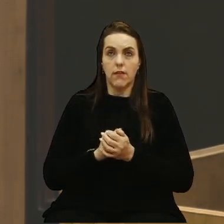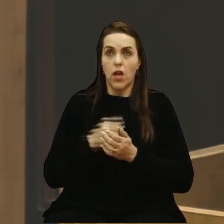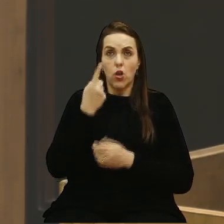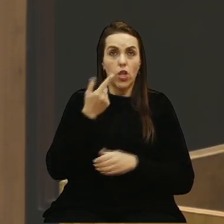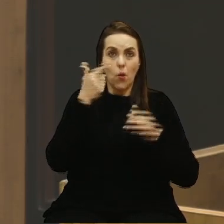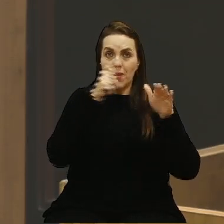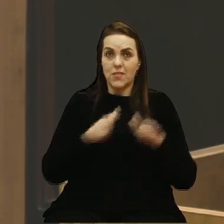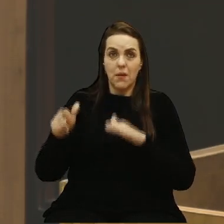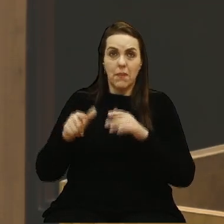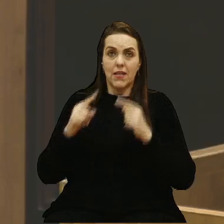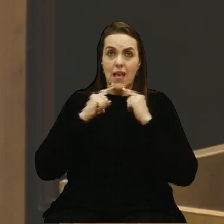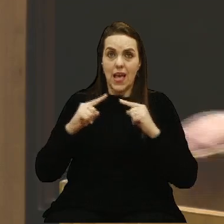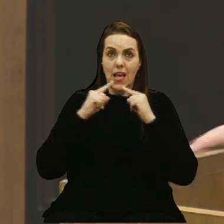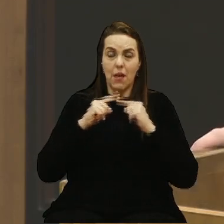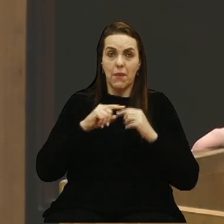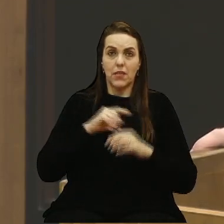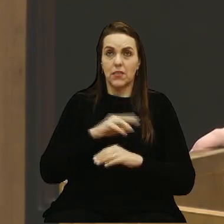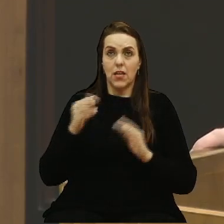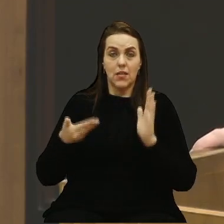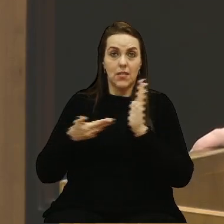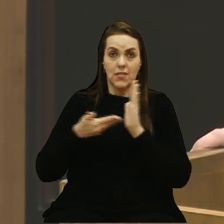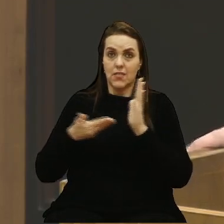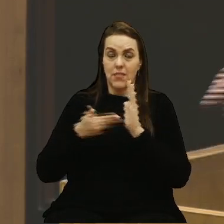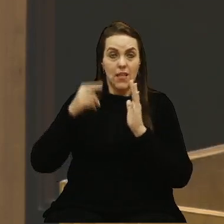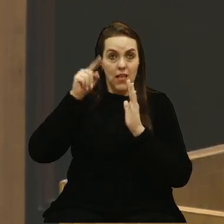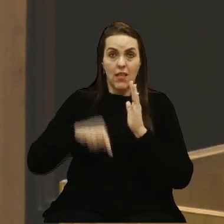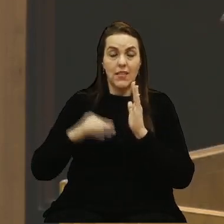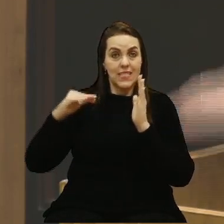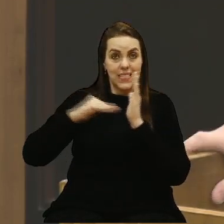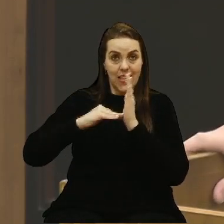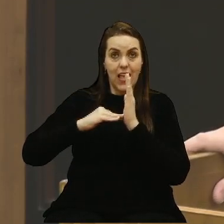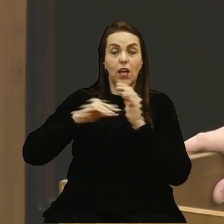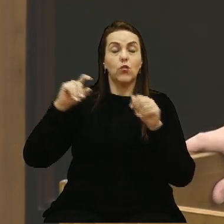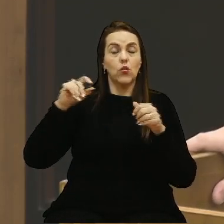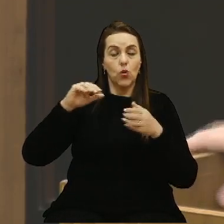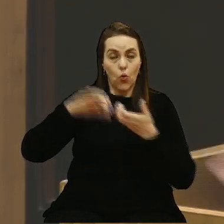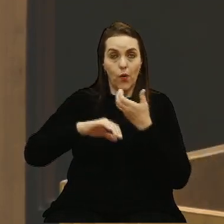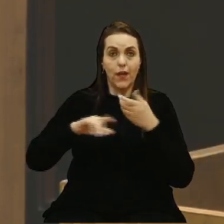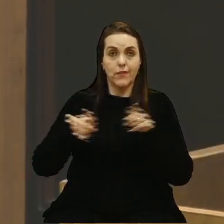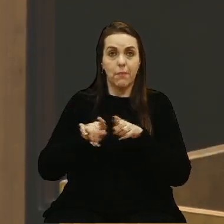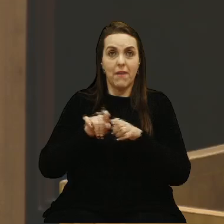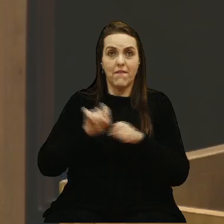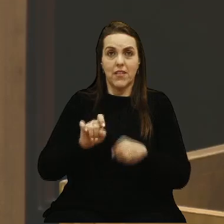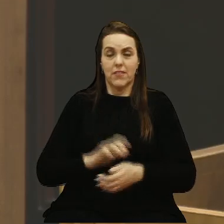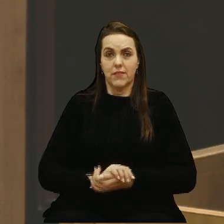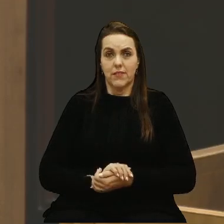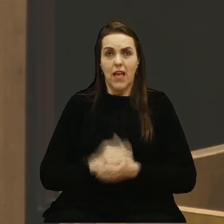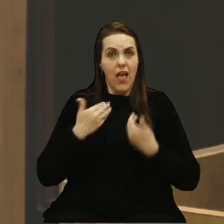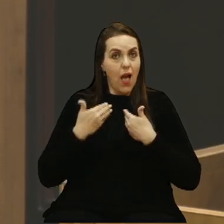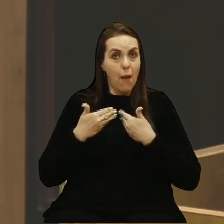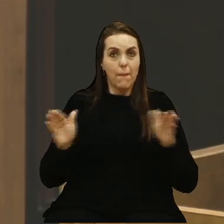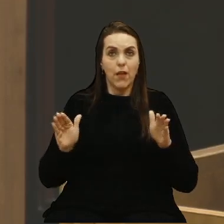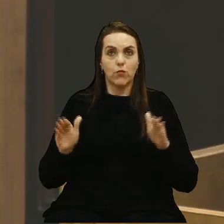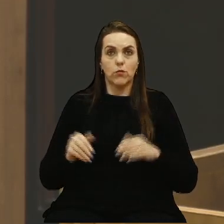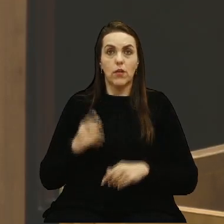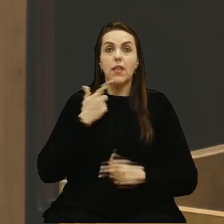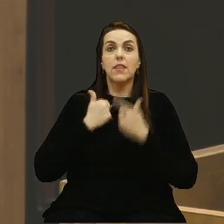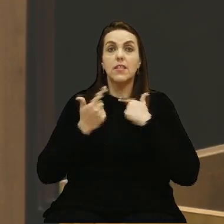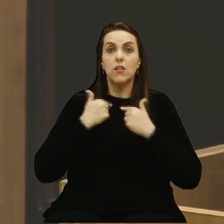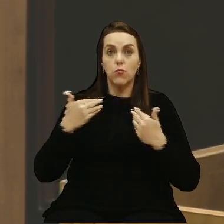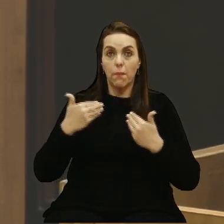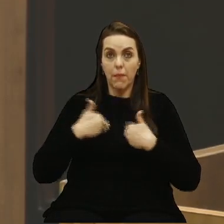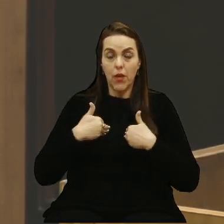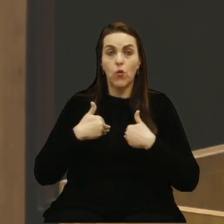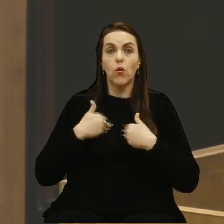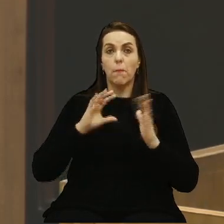que eu não passo aqui reclamando do que o Senado e o Congresso faz. Com ele aberto. Esse é o desejo meu, esse é o desejo do